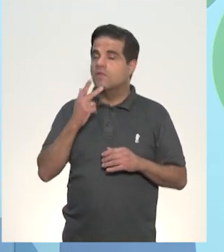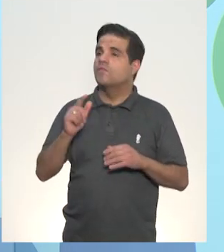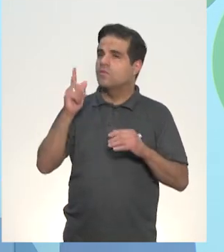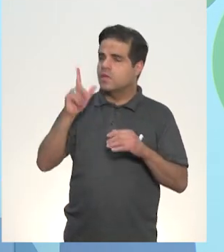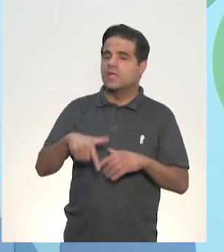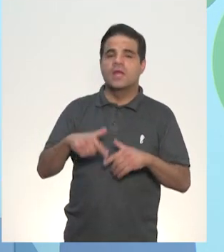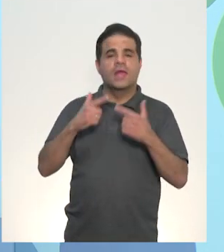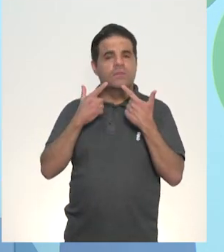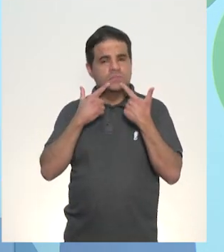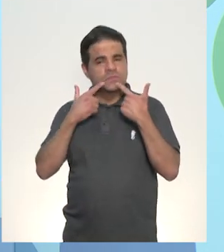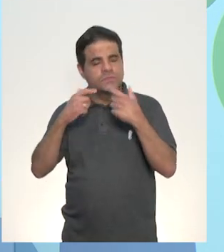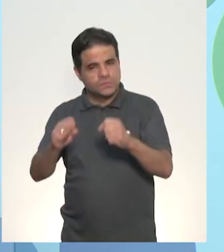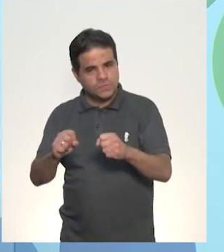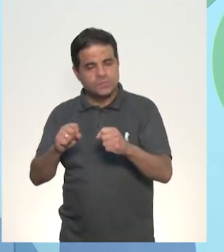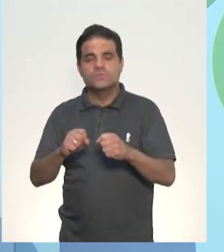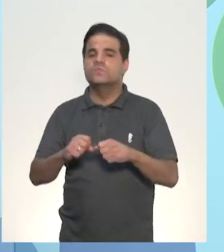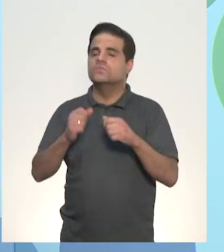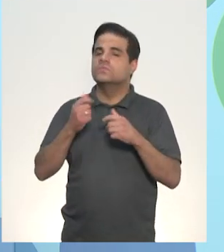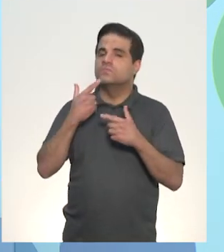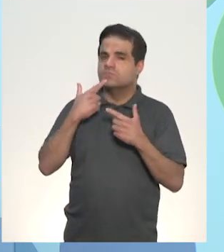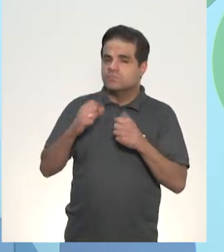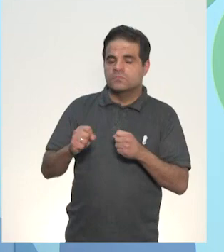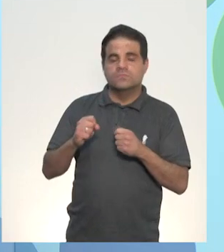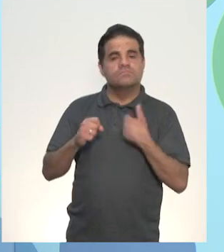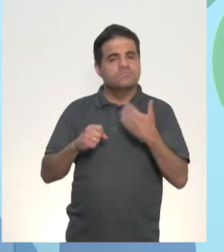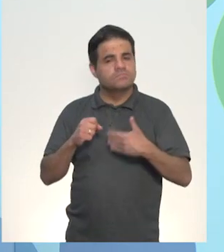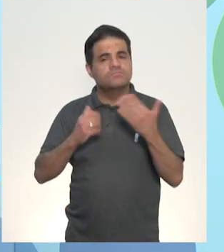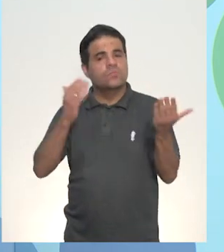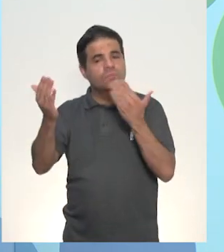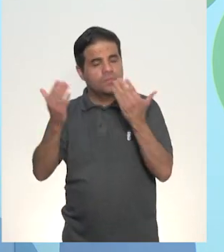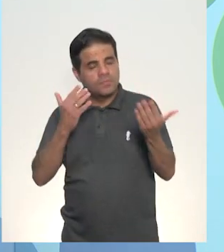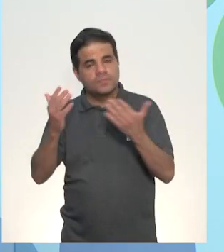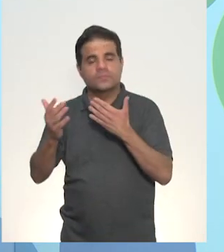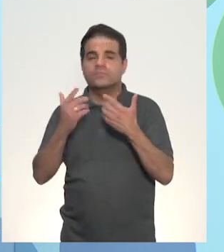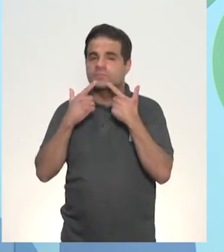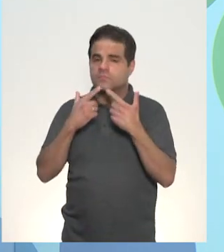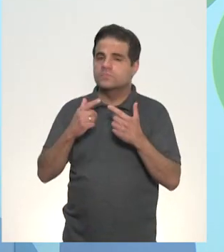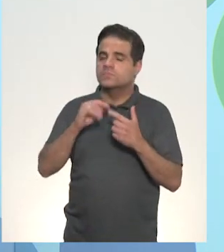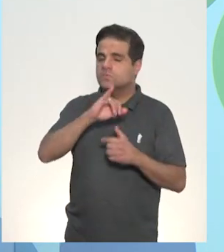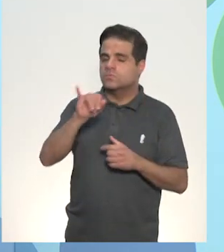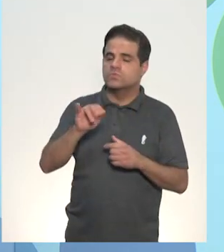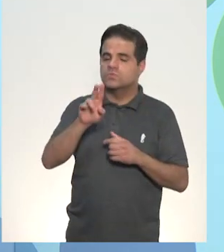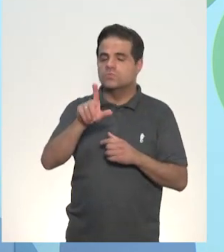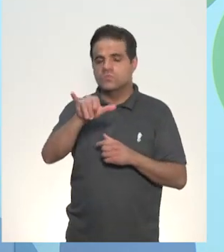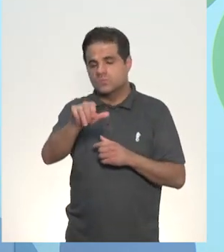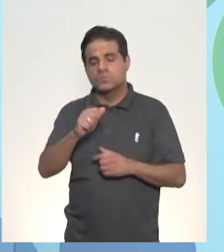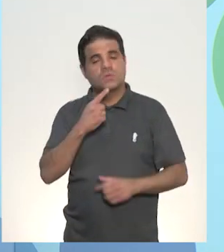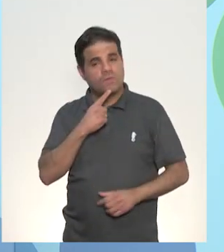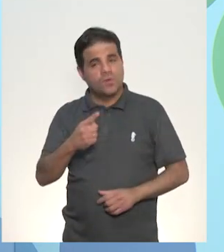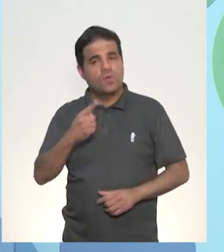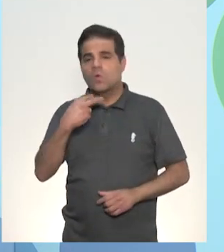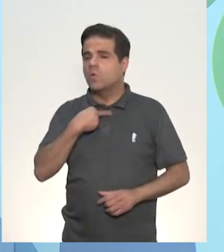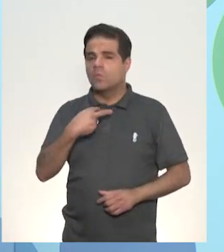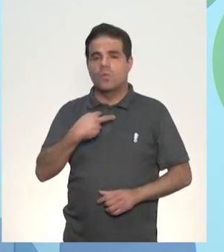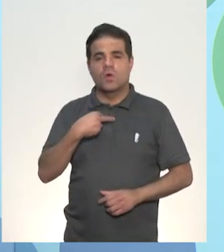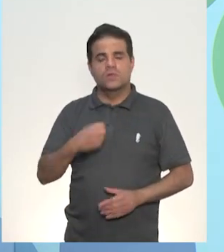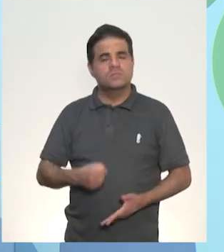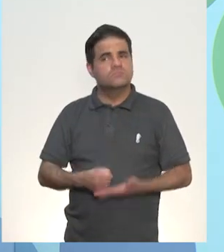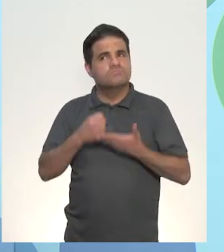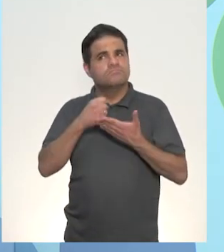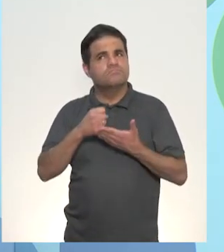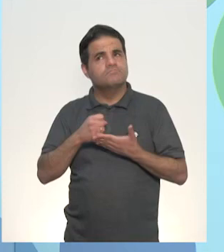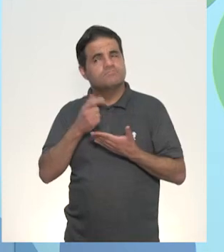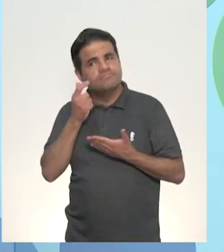linguagem, né? Alguns professores colocaram comparação implícita. A aluna Júlia falou que não pode ser levada ao pé